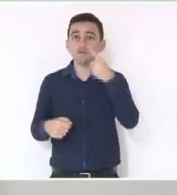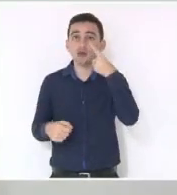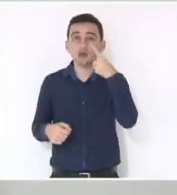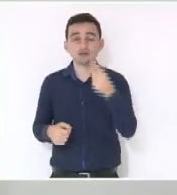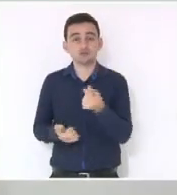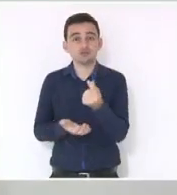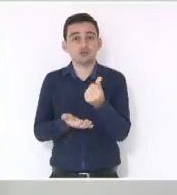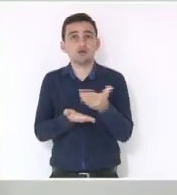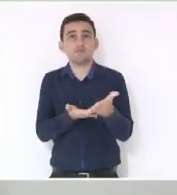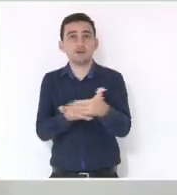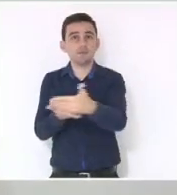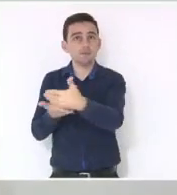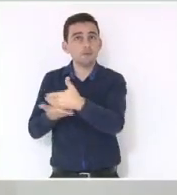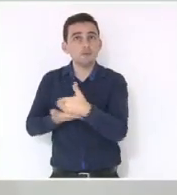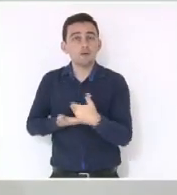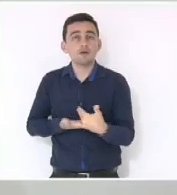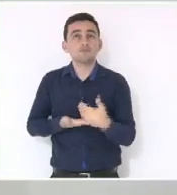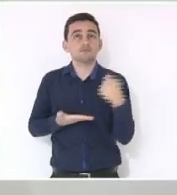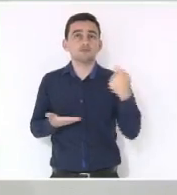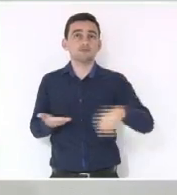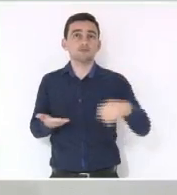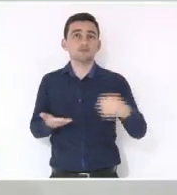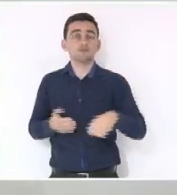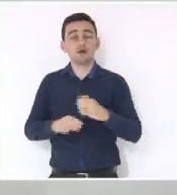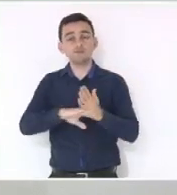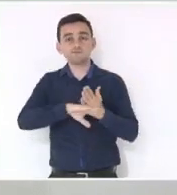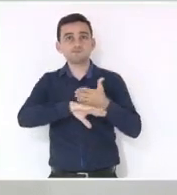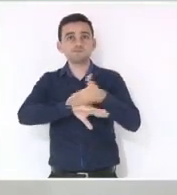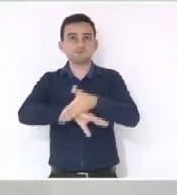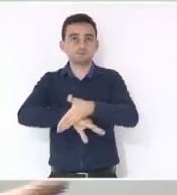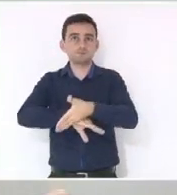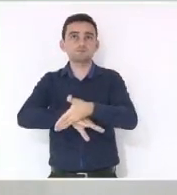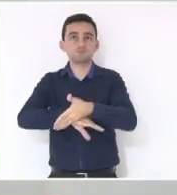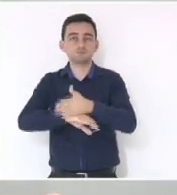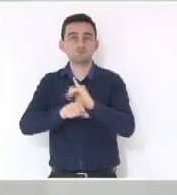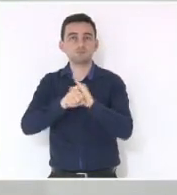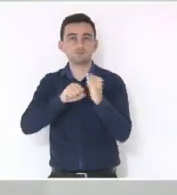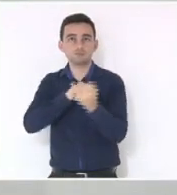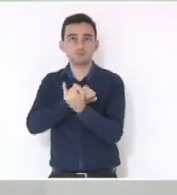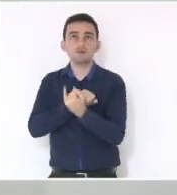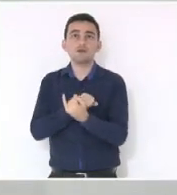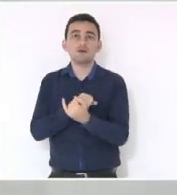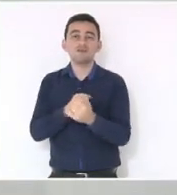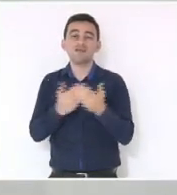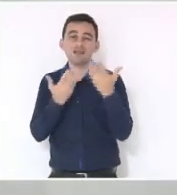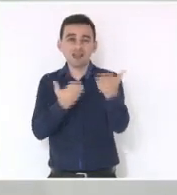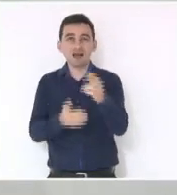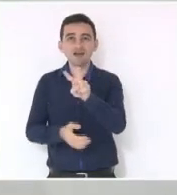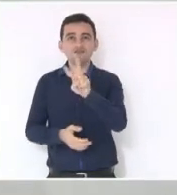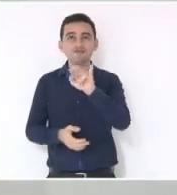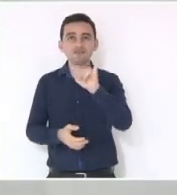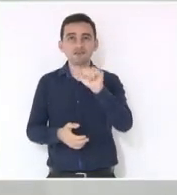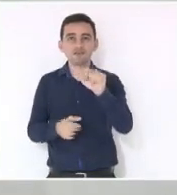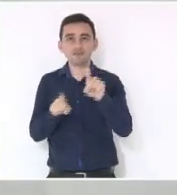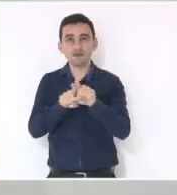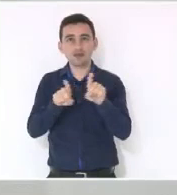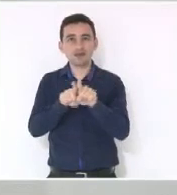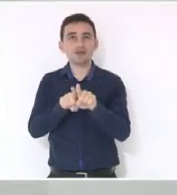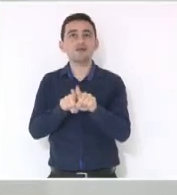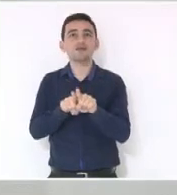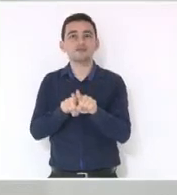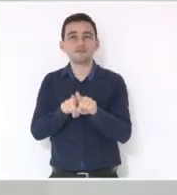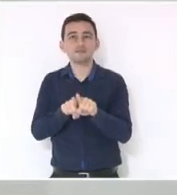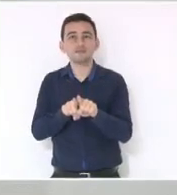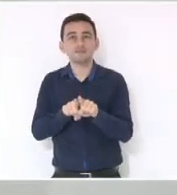recursos para o acesso e a Via Expressa de Florianópolis, mas que, sem